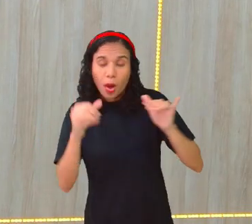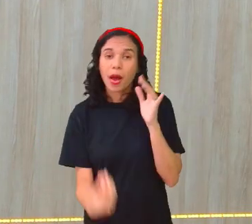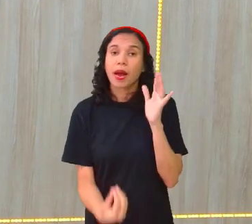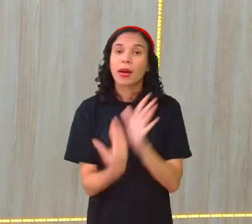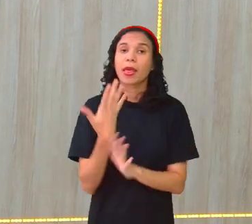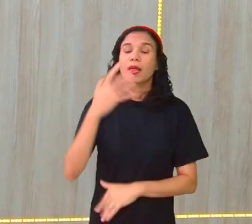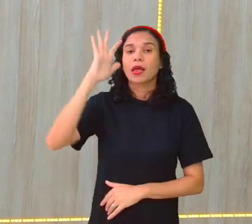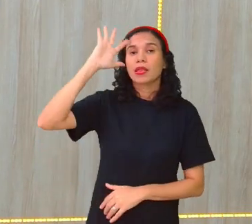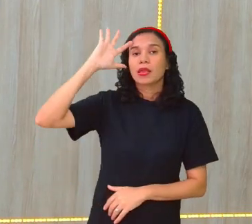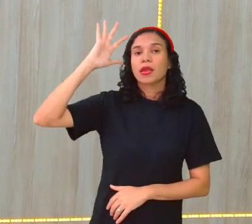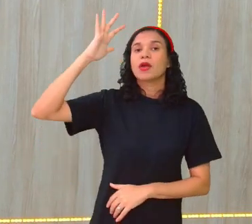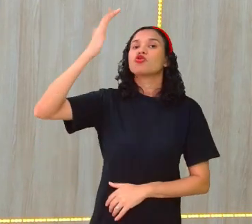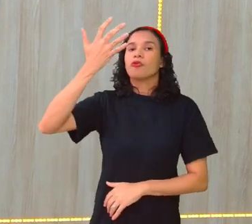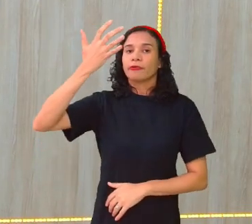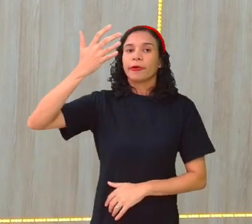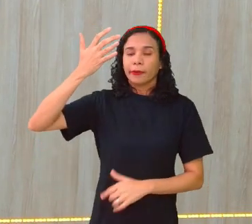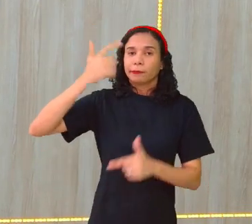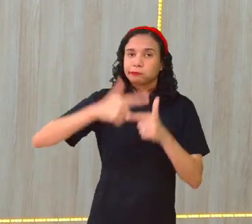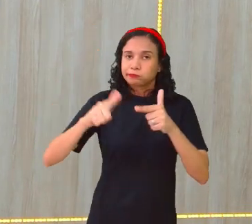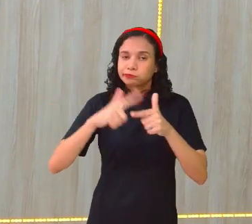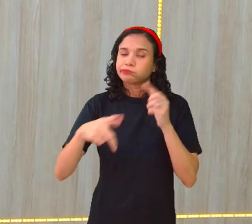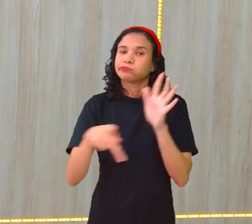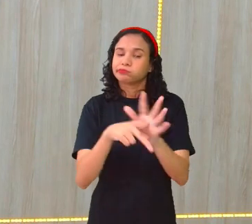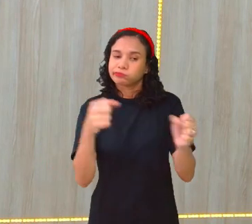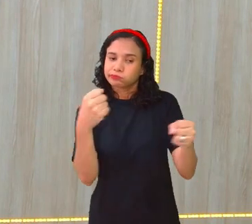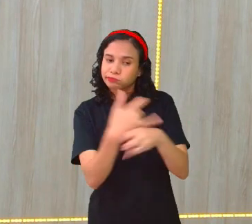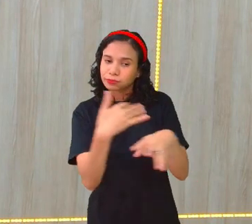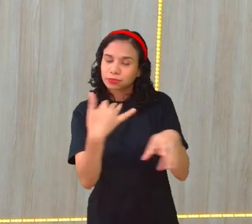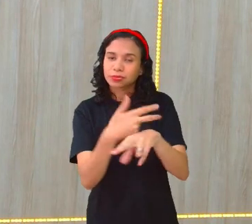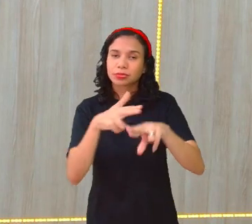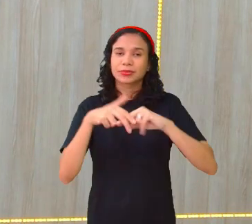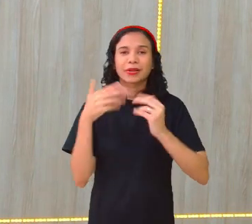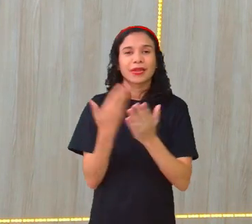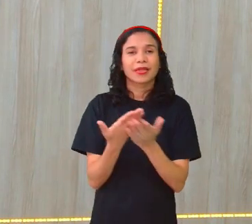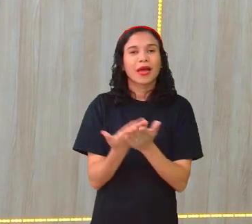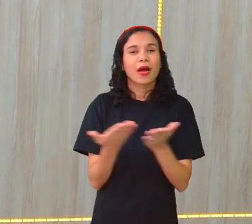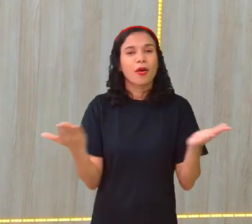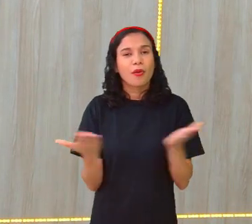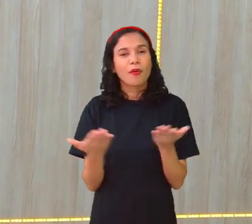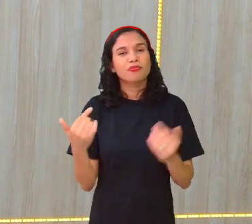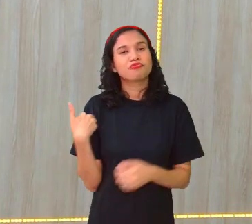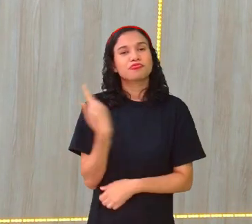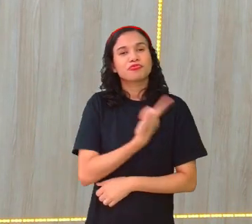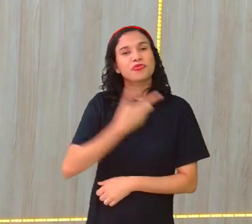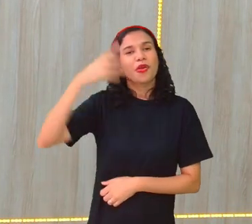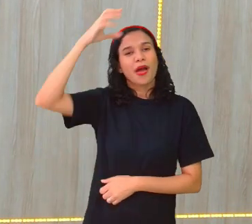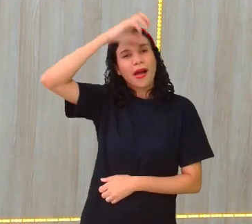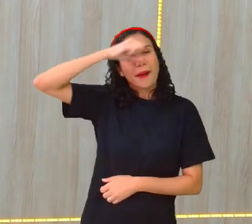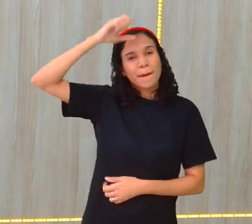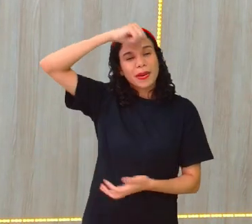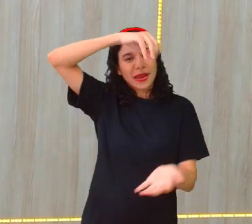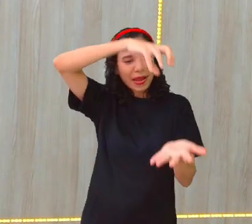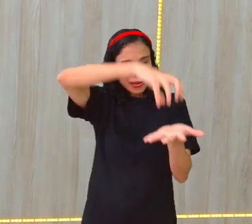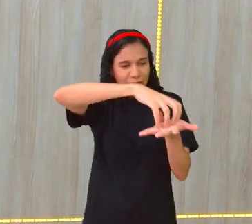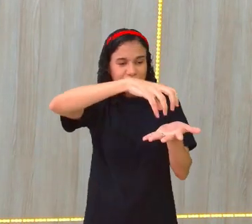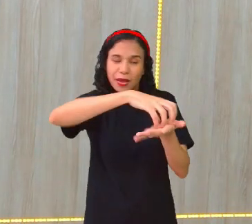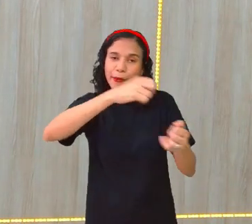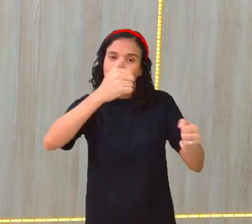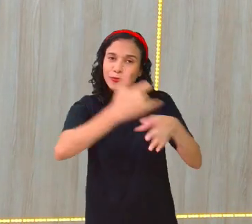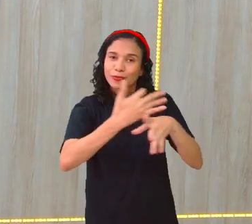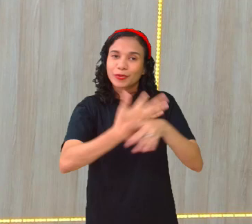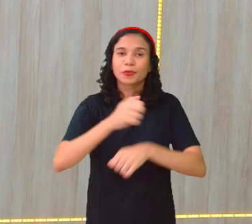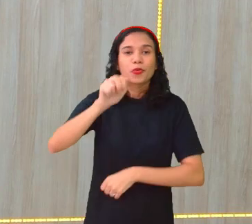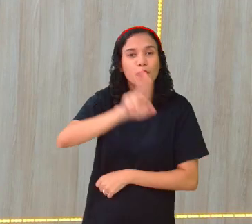e soluções de urbanismo. Então, na aula de hoje, nós vamos ver que os centros urbanos nós utilizamos, mas